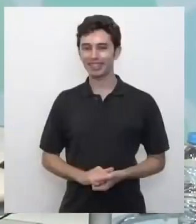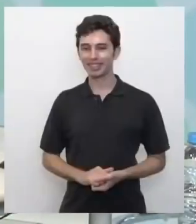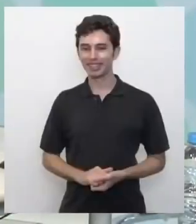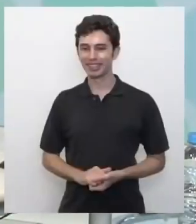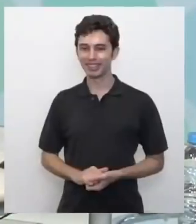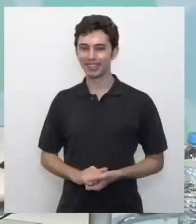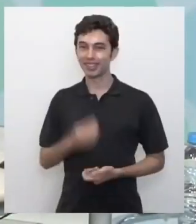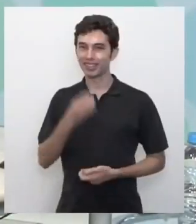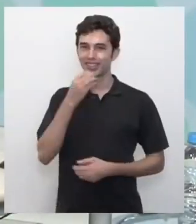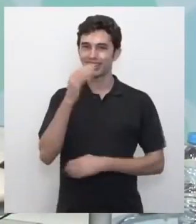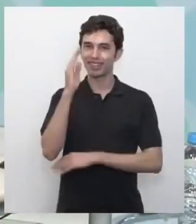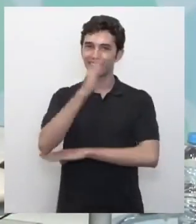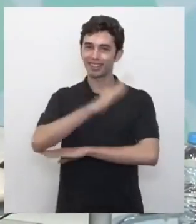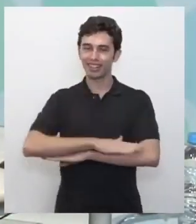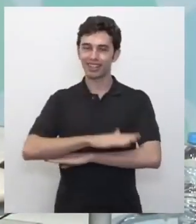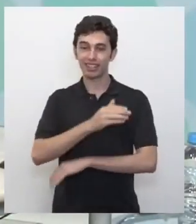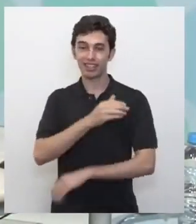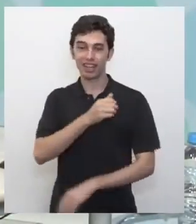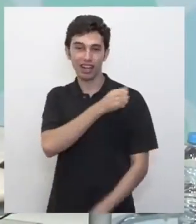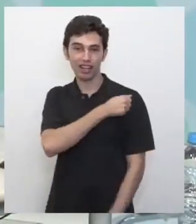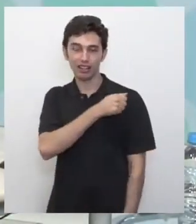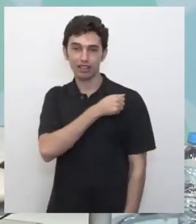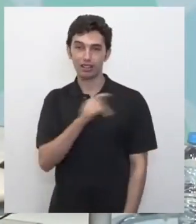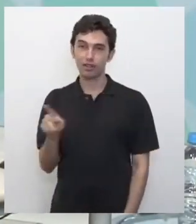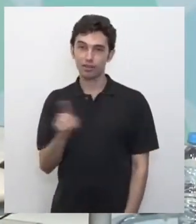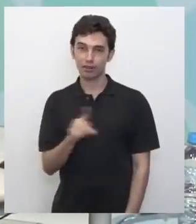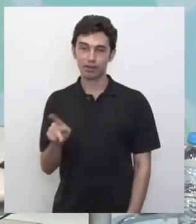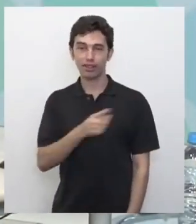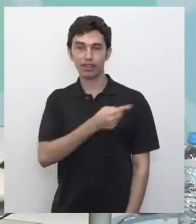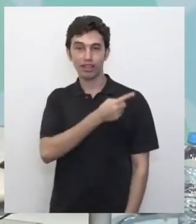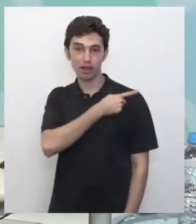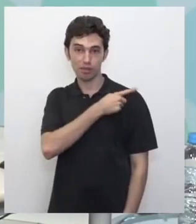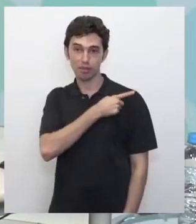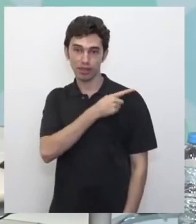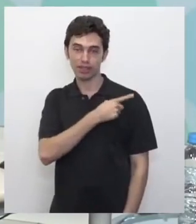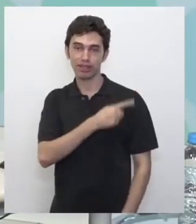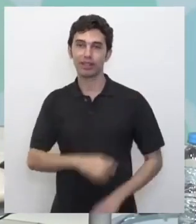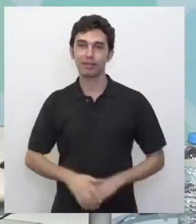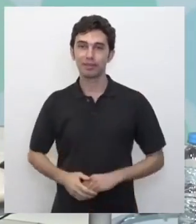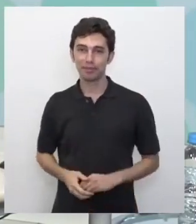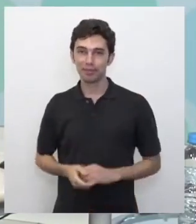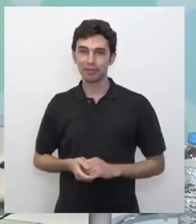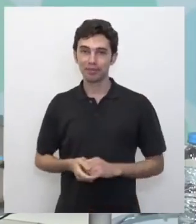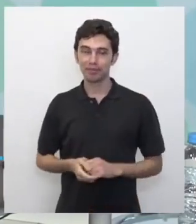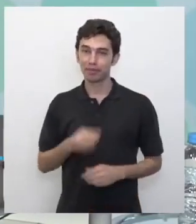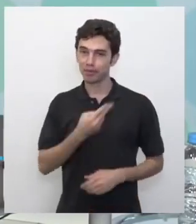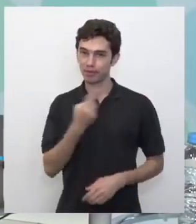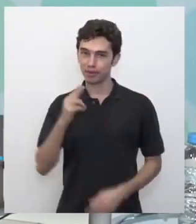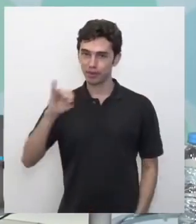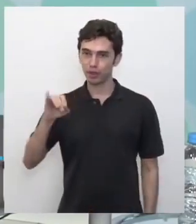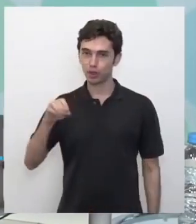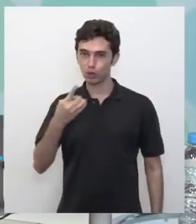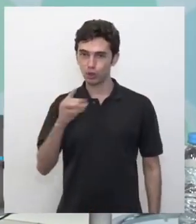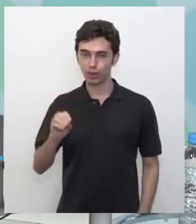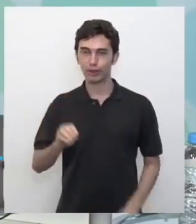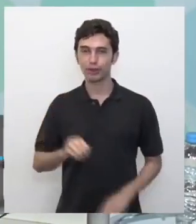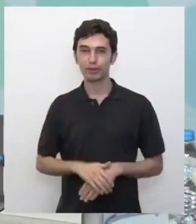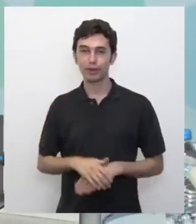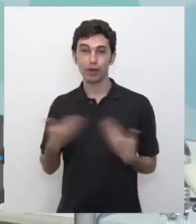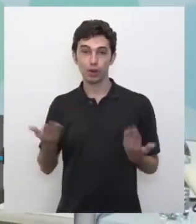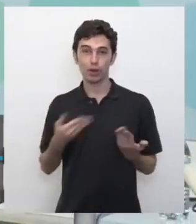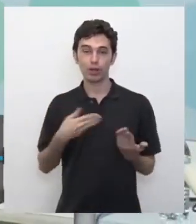Boa tarde, alunos e professores da primeira série do ensino médio. Meu nome é João e hoje estarei